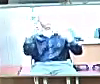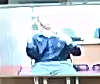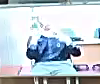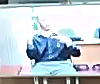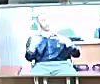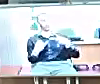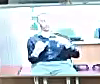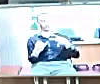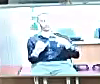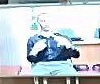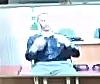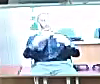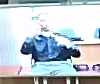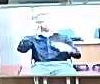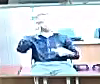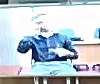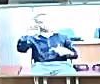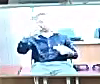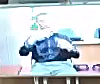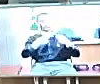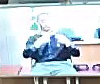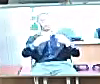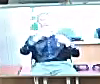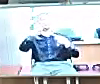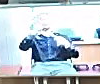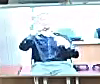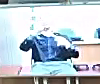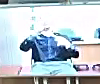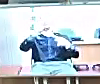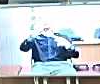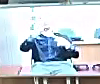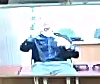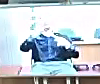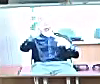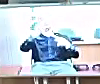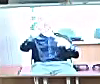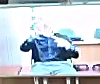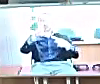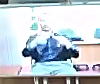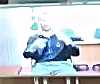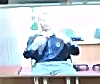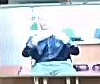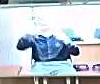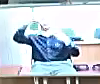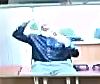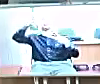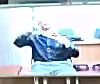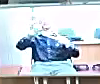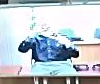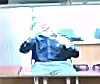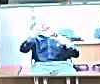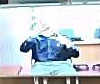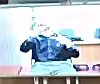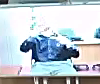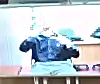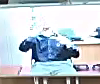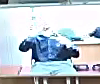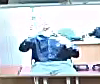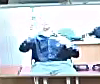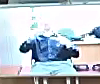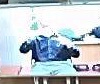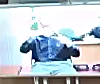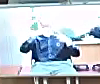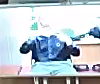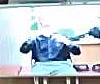na área da cultura o festivale e uma cor e ard são dois que o exemplo que todo ano ele